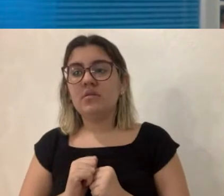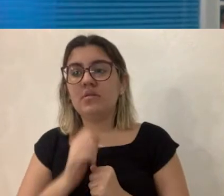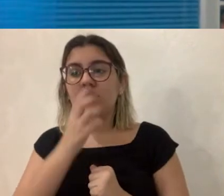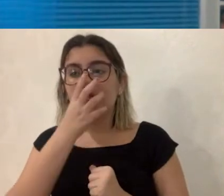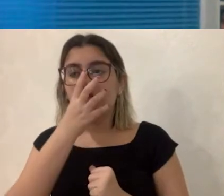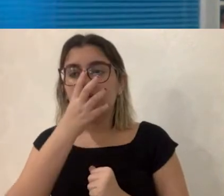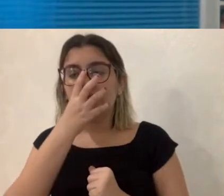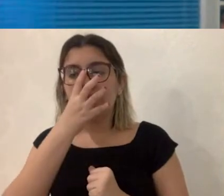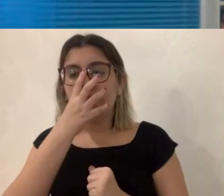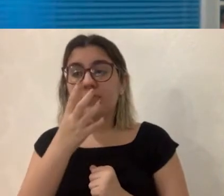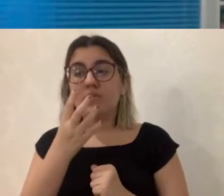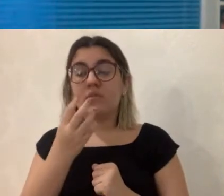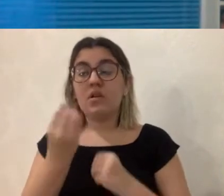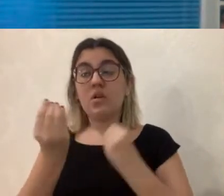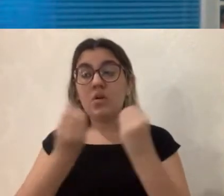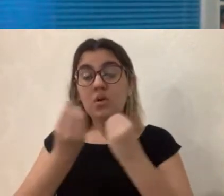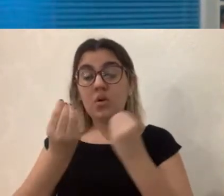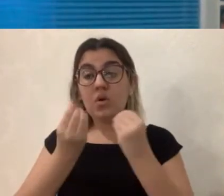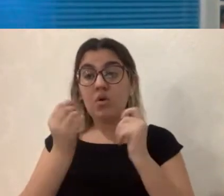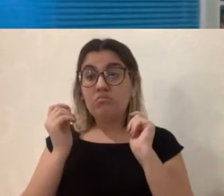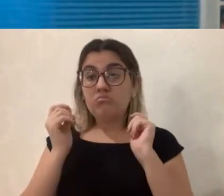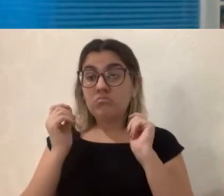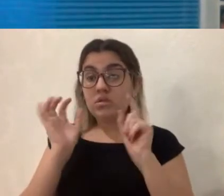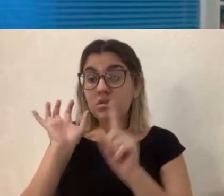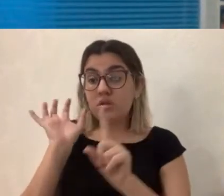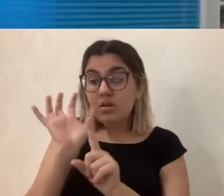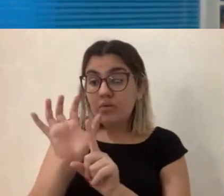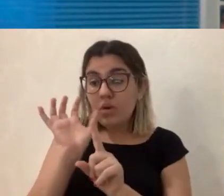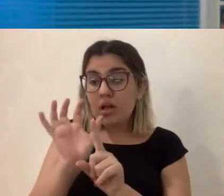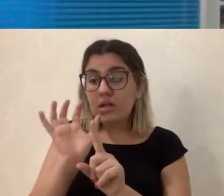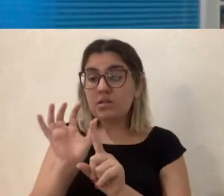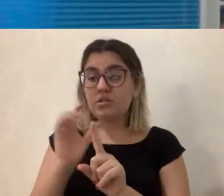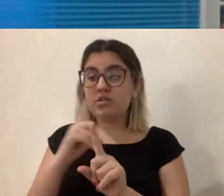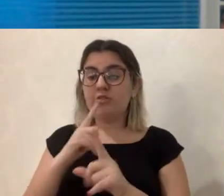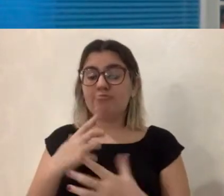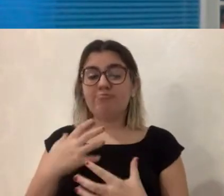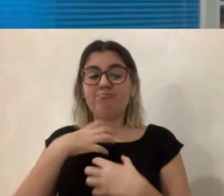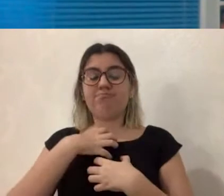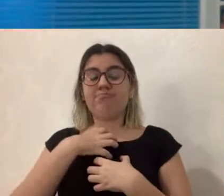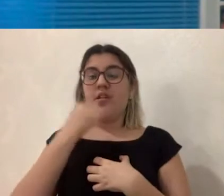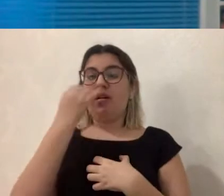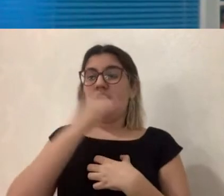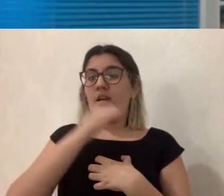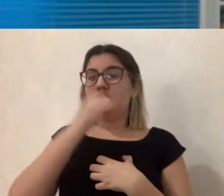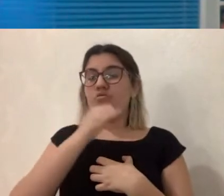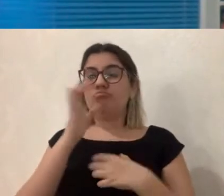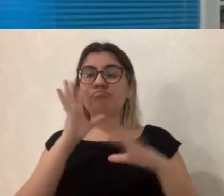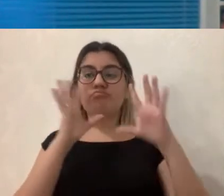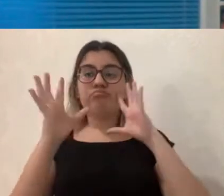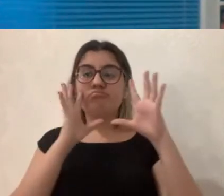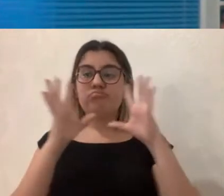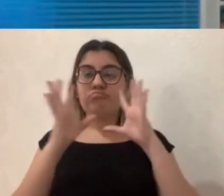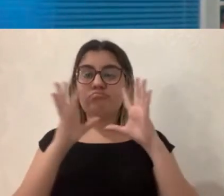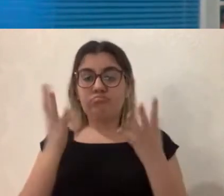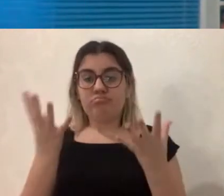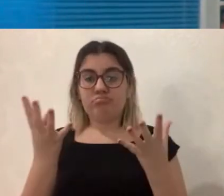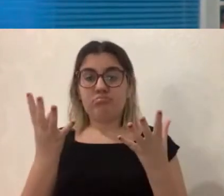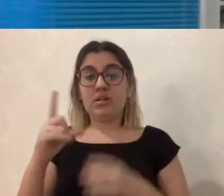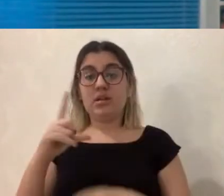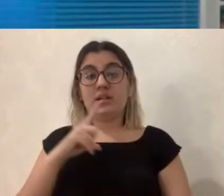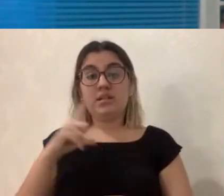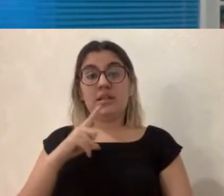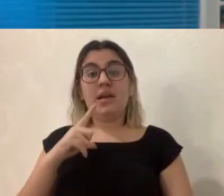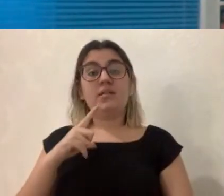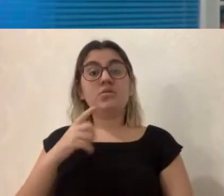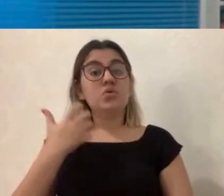de influência, de impulso energético na sua imaginação, e que é uma voz envolvida por uma trilha sonora, uma